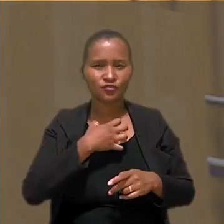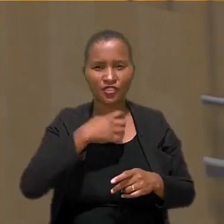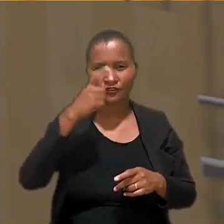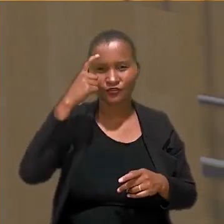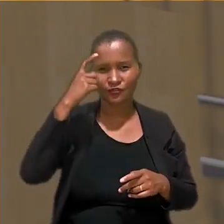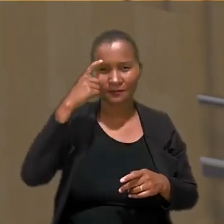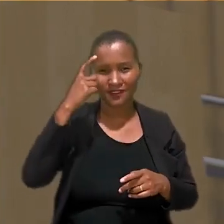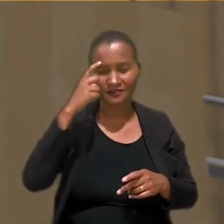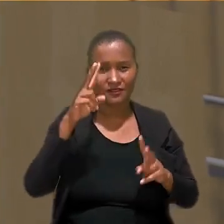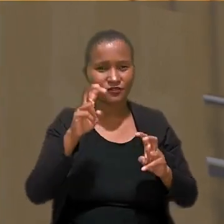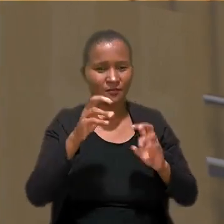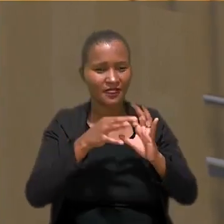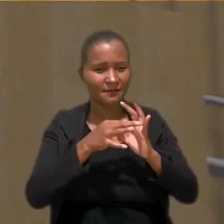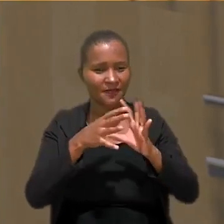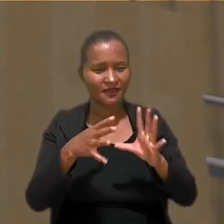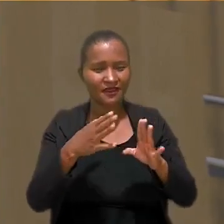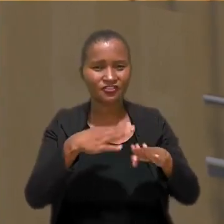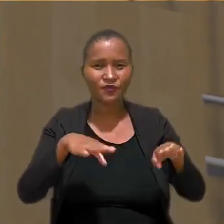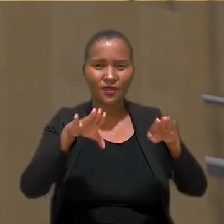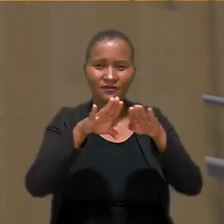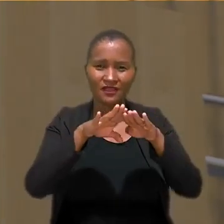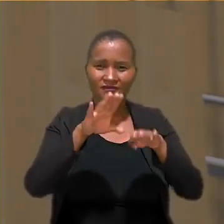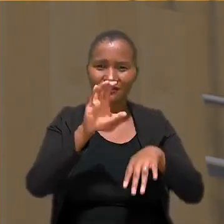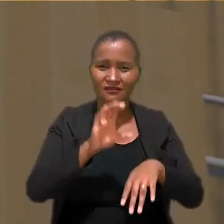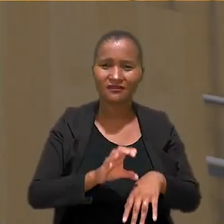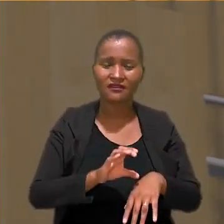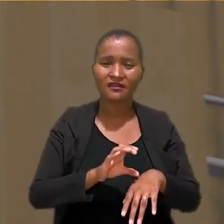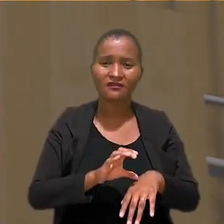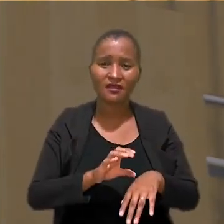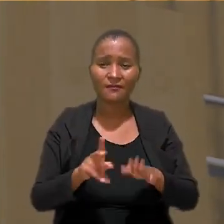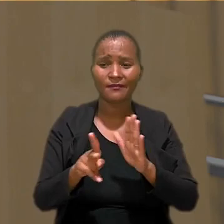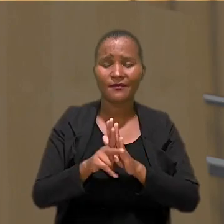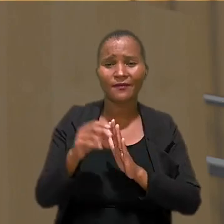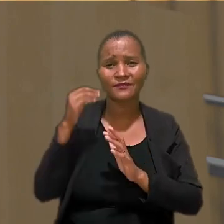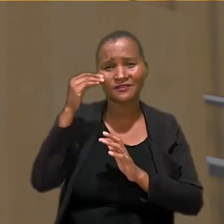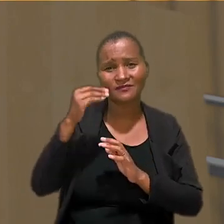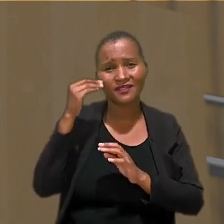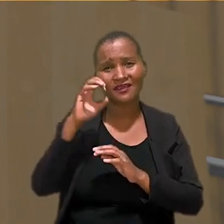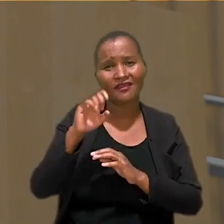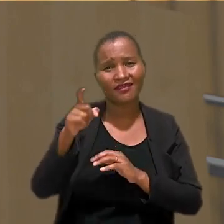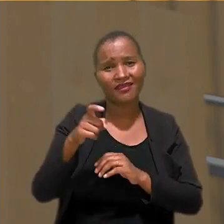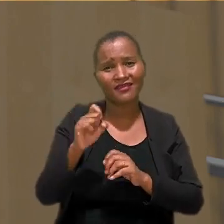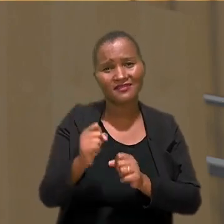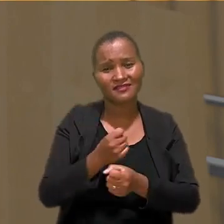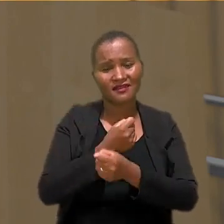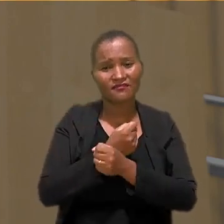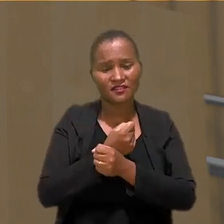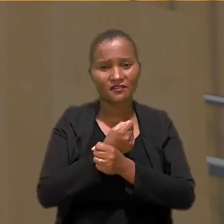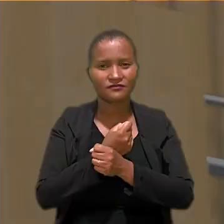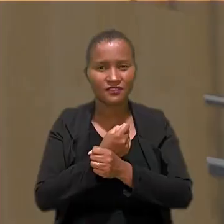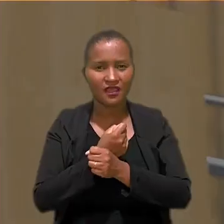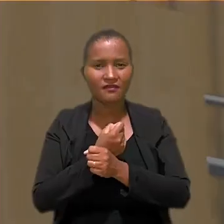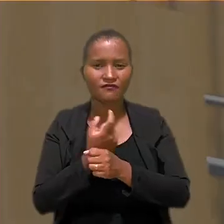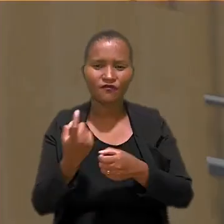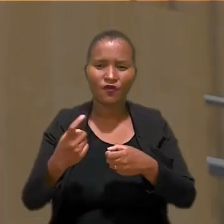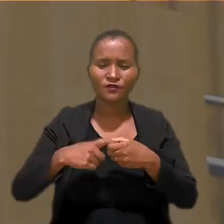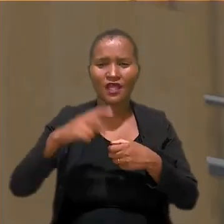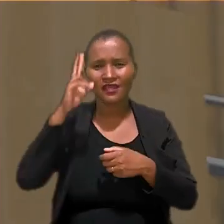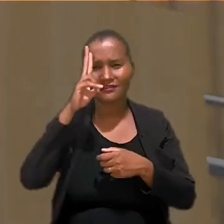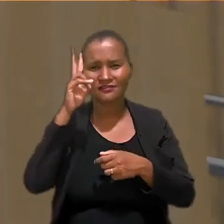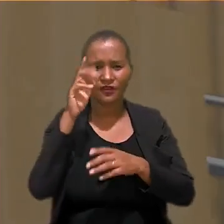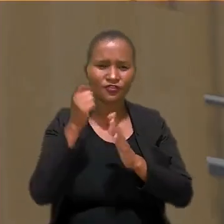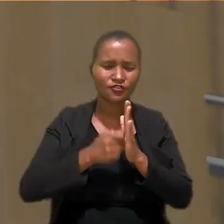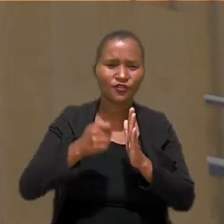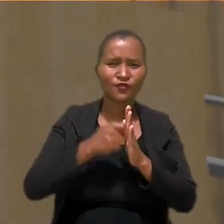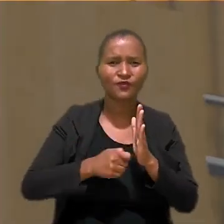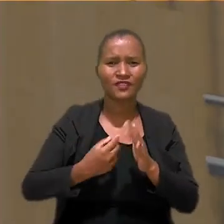uma forma de pensar as categorias de liberdade, igualdade, cidadania, à luz da sua experiência enquanto ex-escravizadas. Retomar essa história